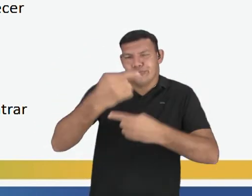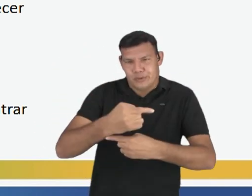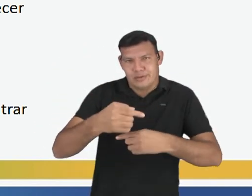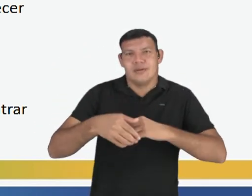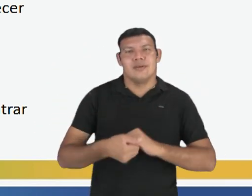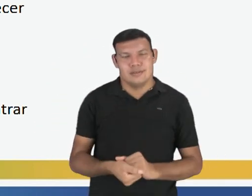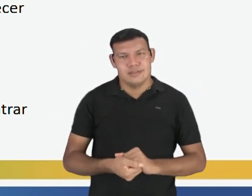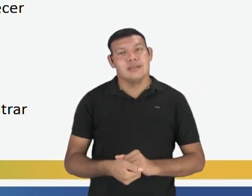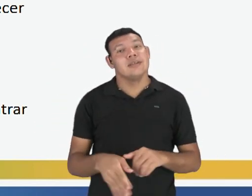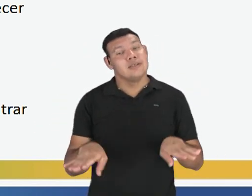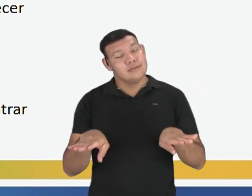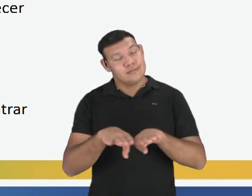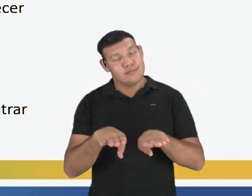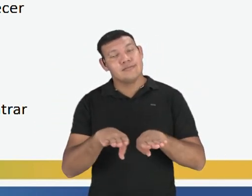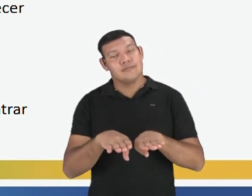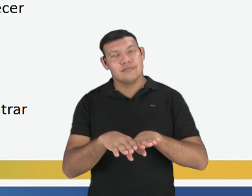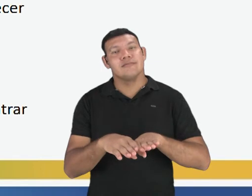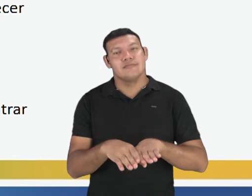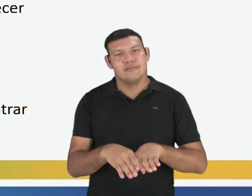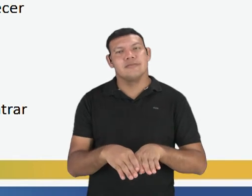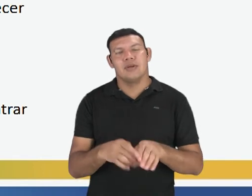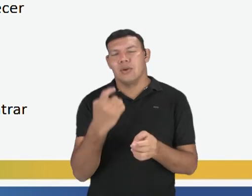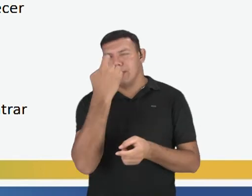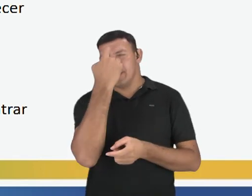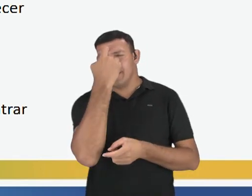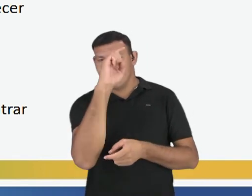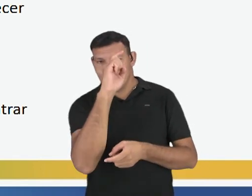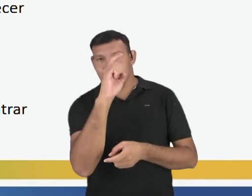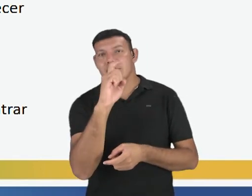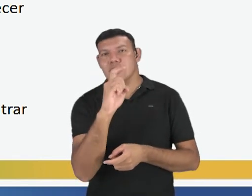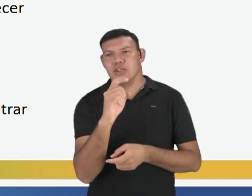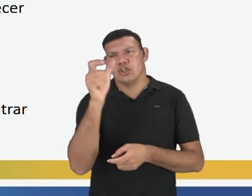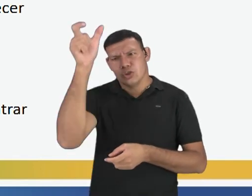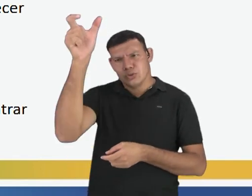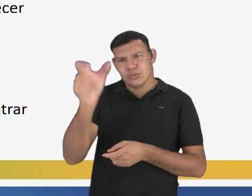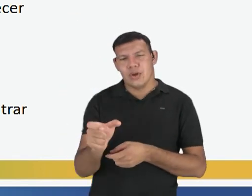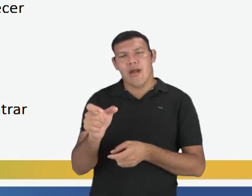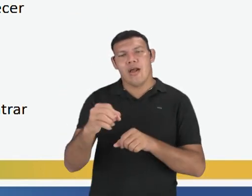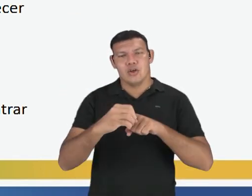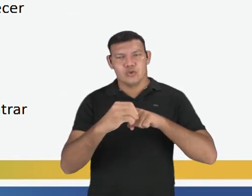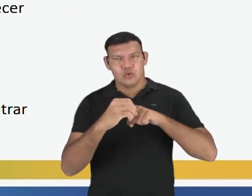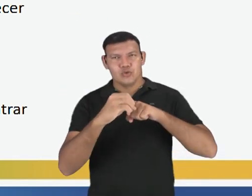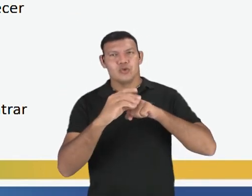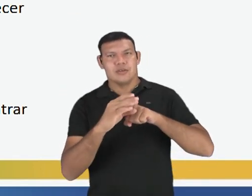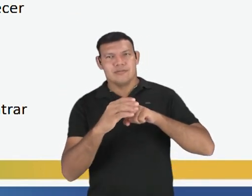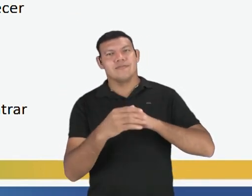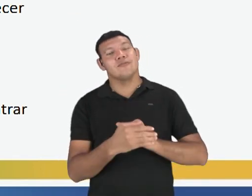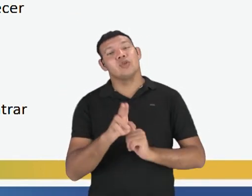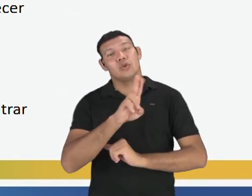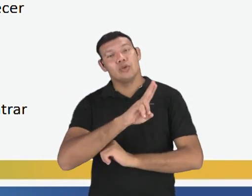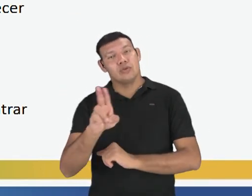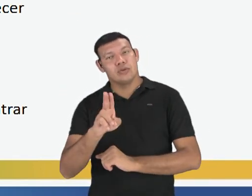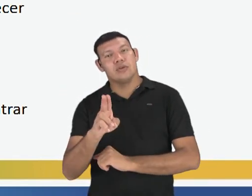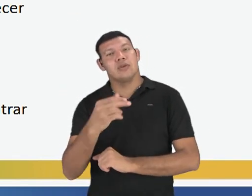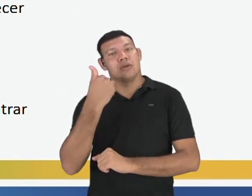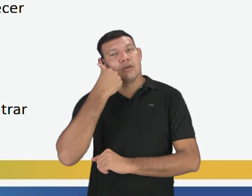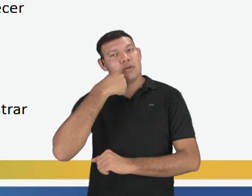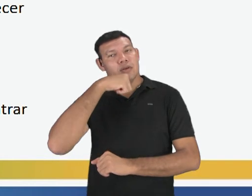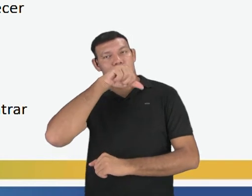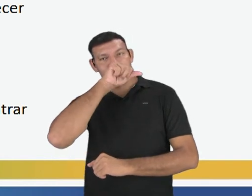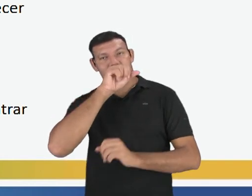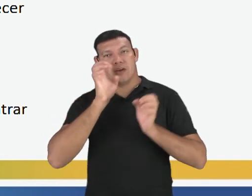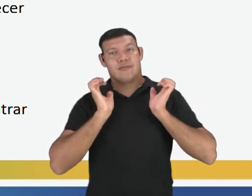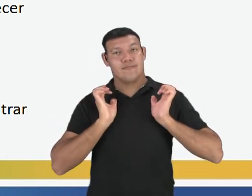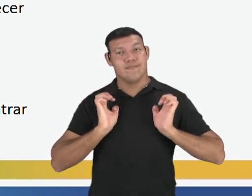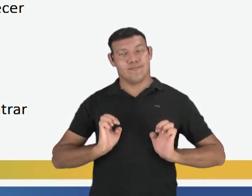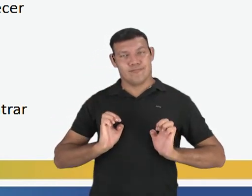e a partir dessa contradição é gerada nesse cidadão um conhecimento que para ele se chama maêutica, ou seja, a